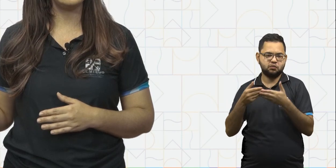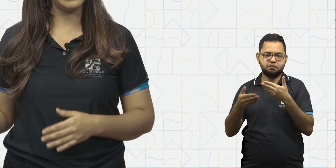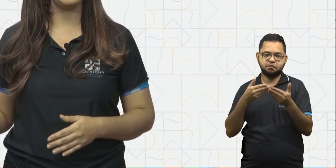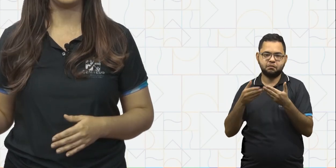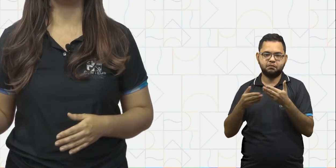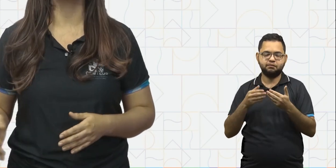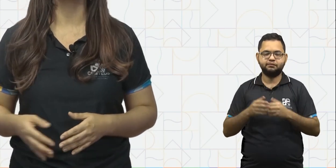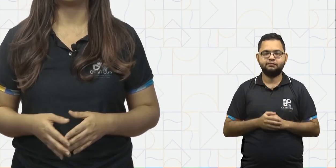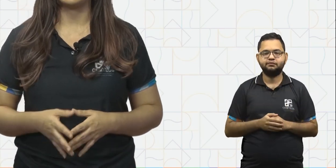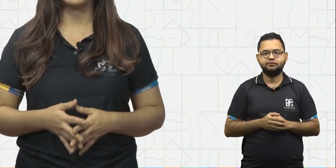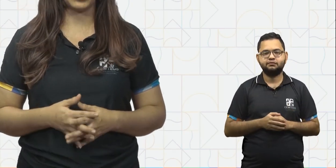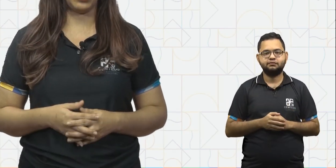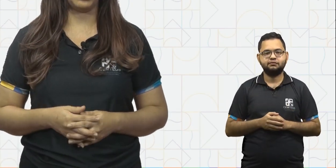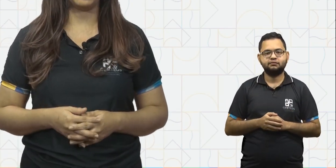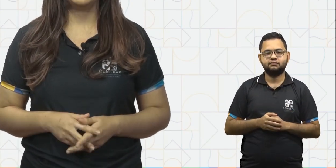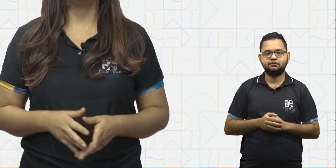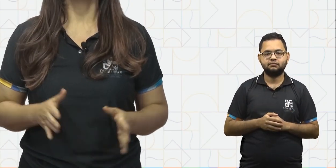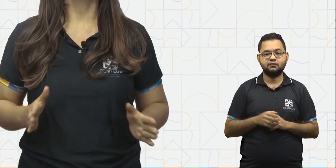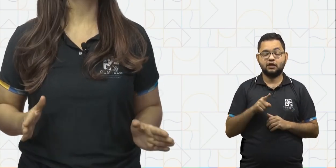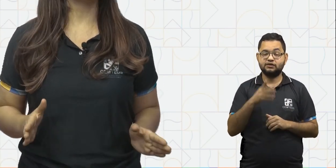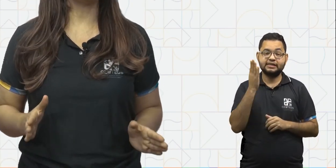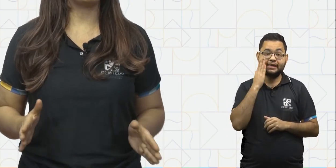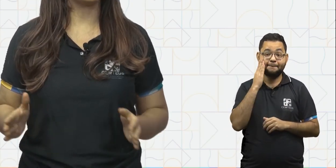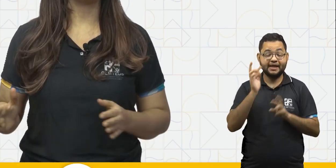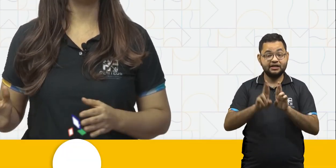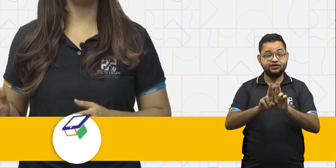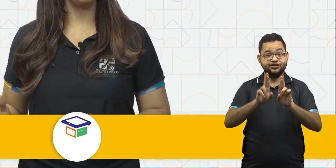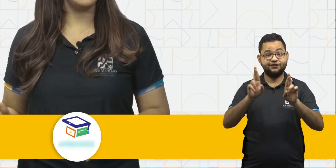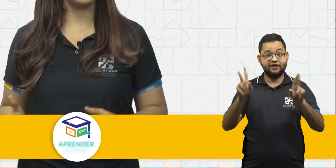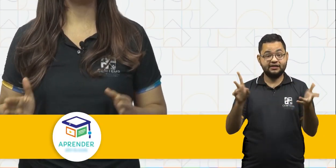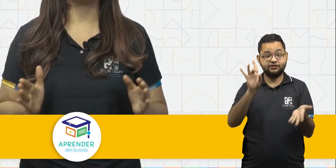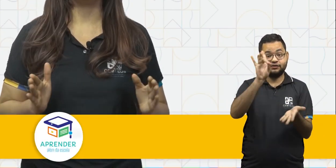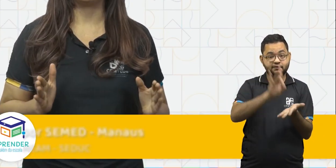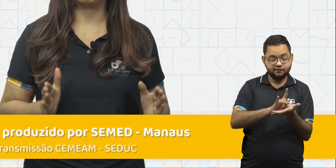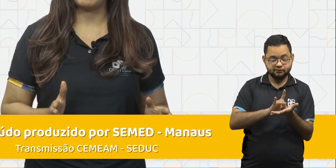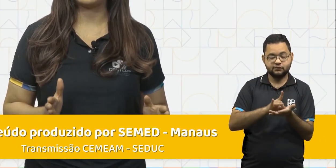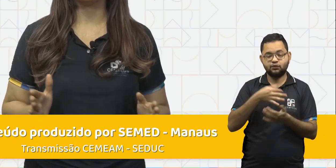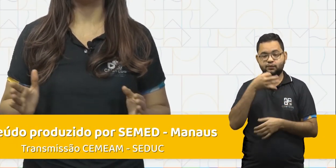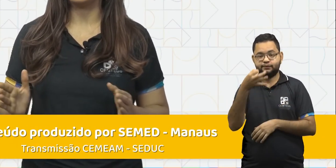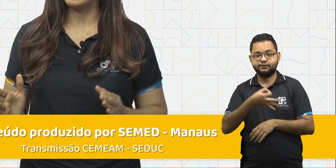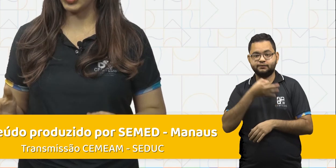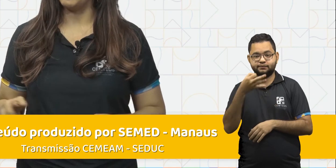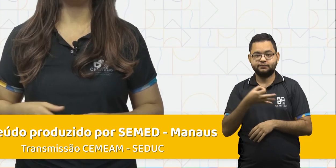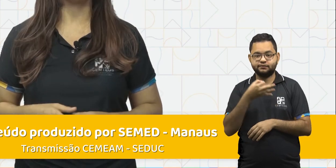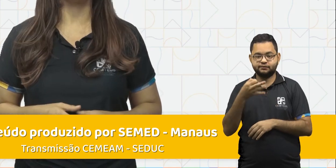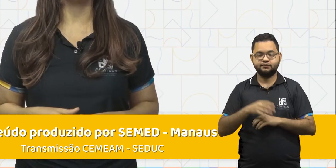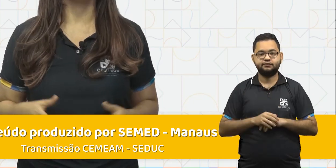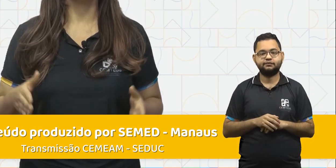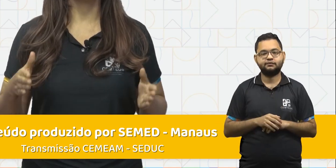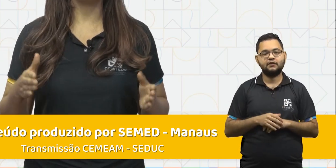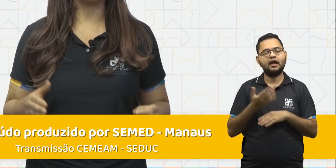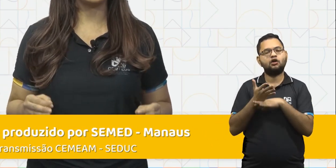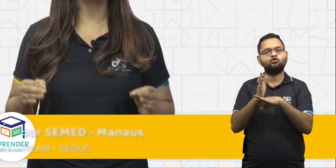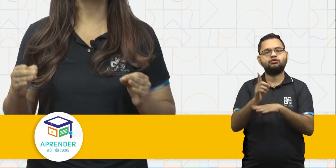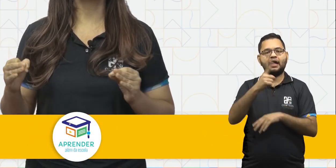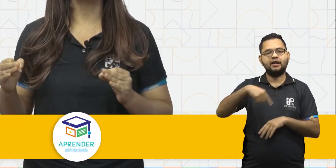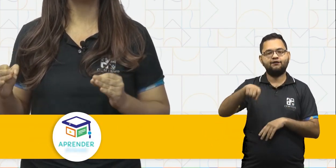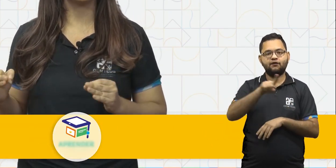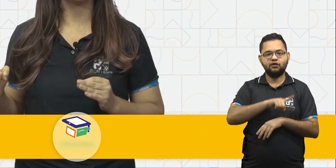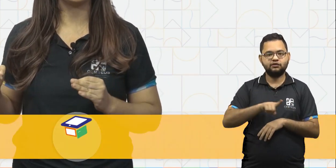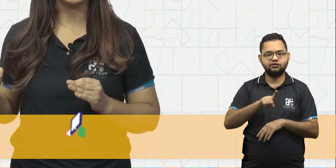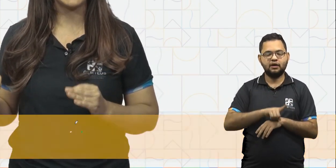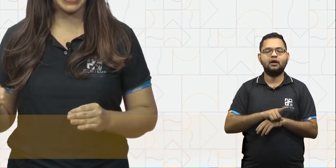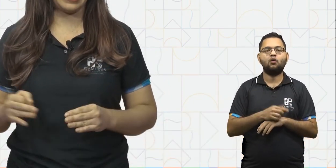um determinado assunto. Você saber a diferença entre fato e opinião fará que